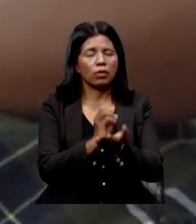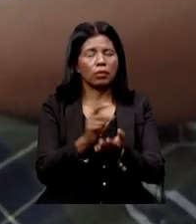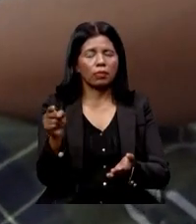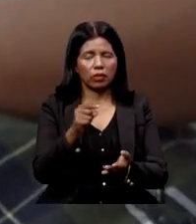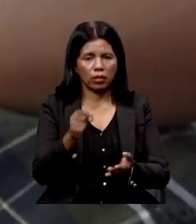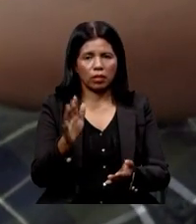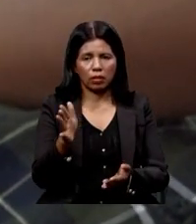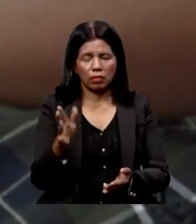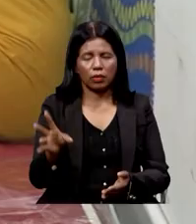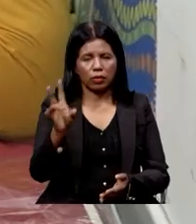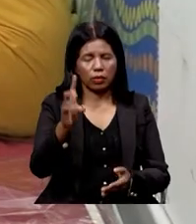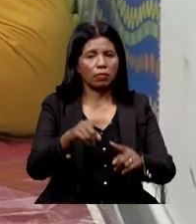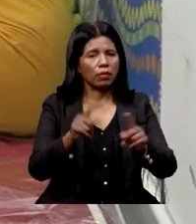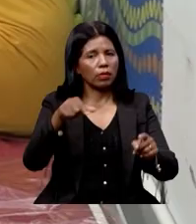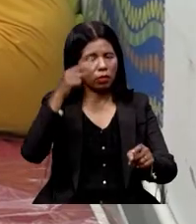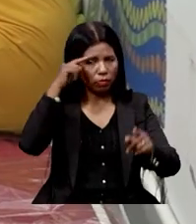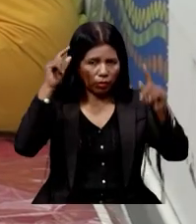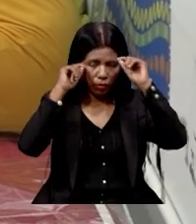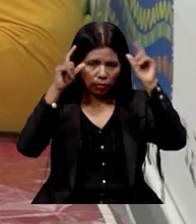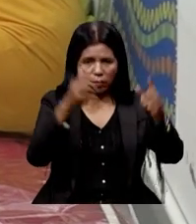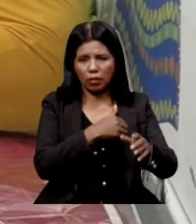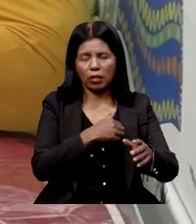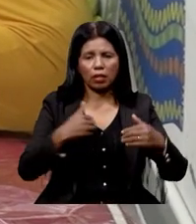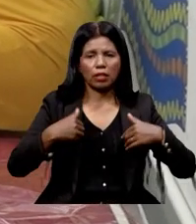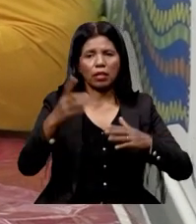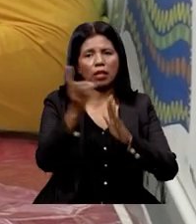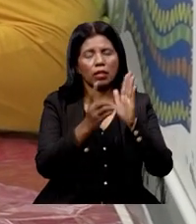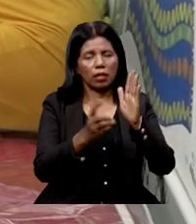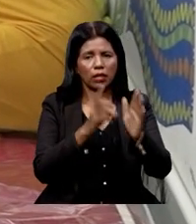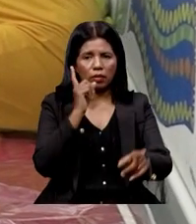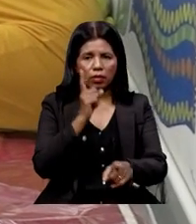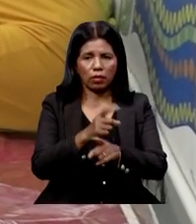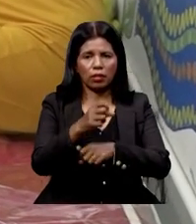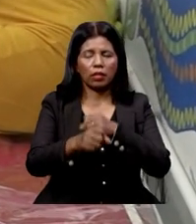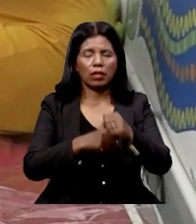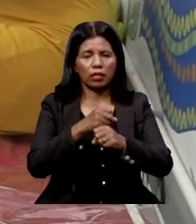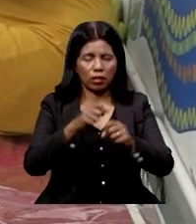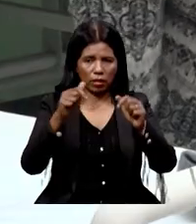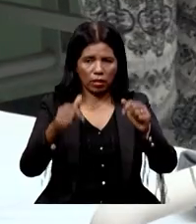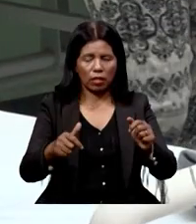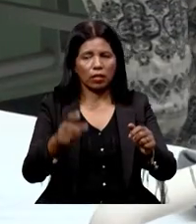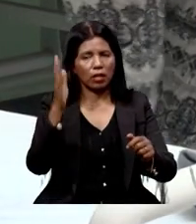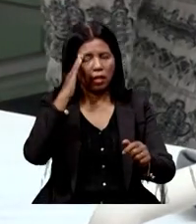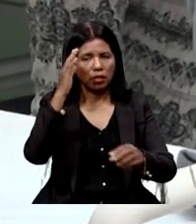nulo recentido, mas bem o governo Timor-Leste se deu que dados no bem concreto, e a tinha ida nenhum, onde a